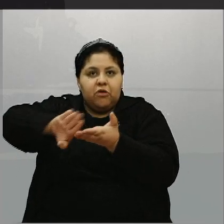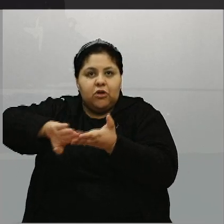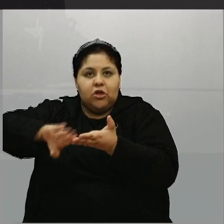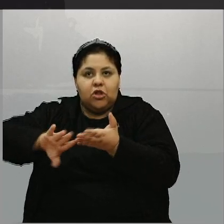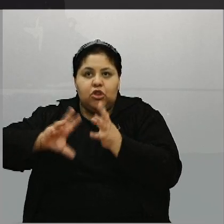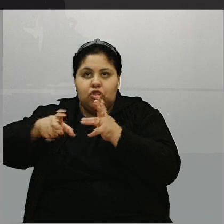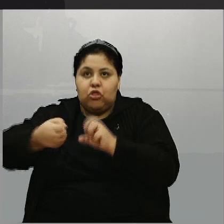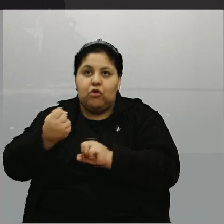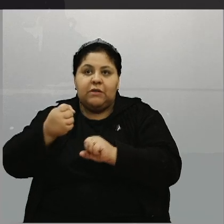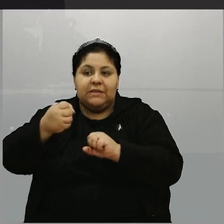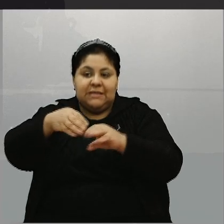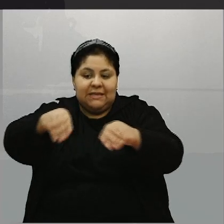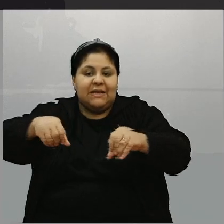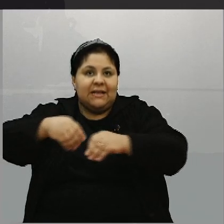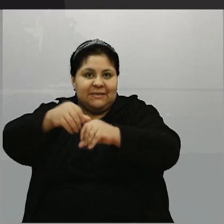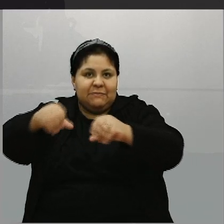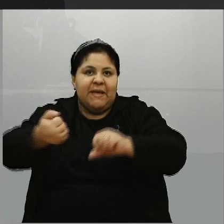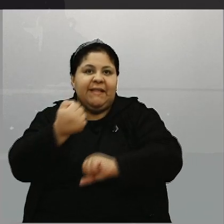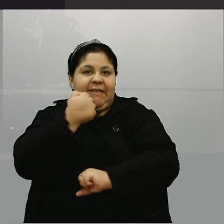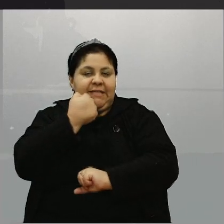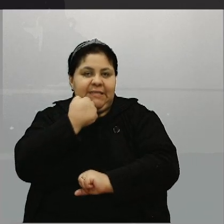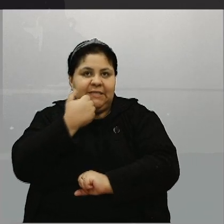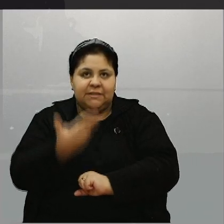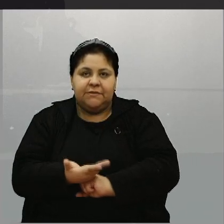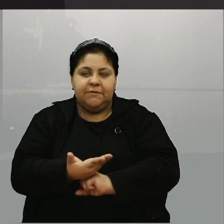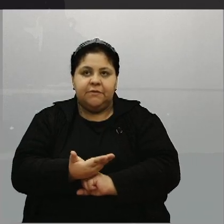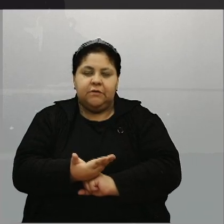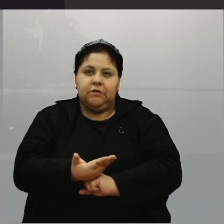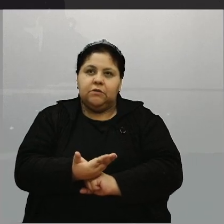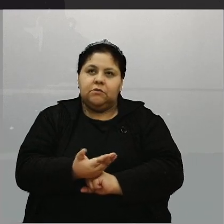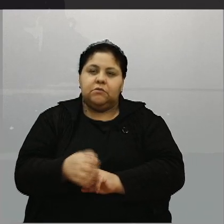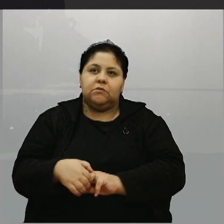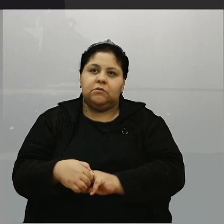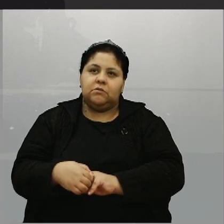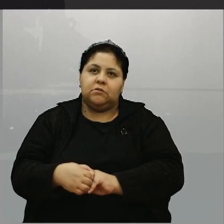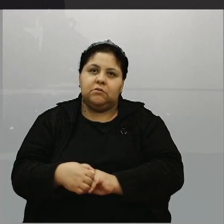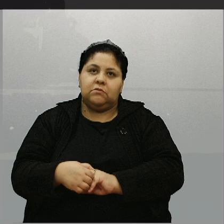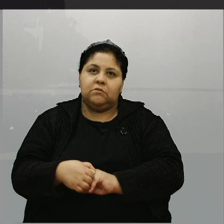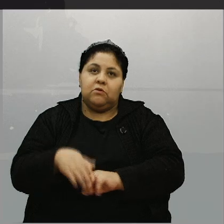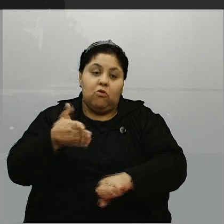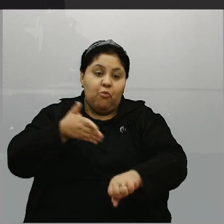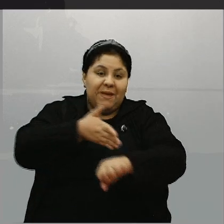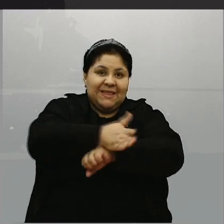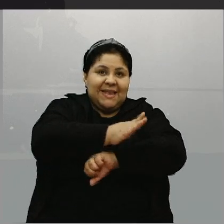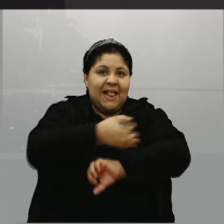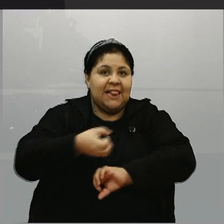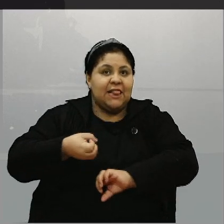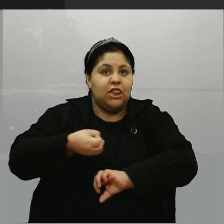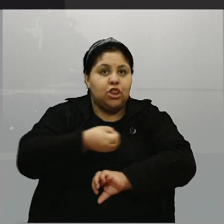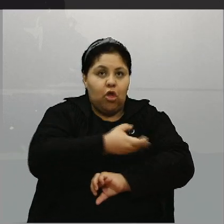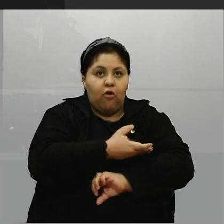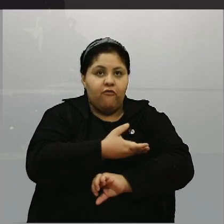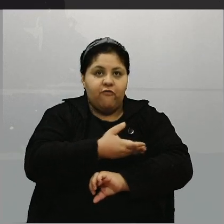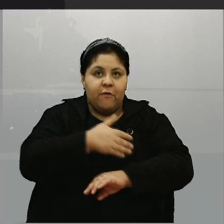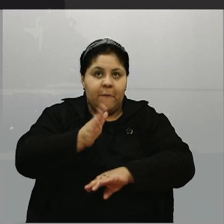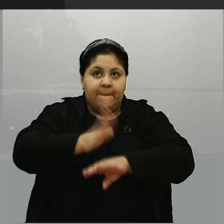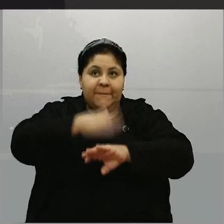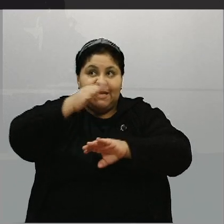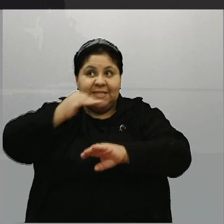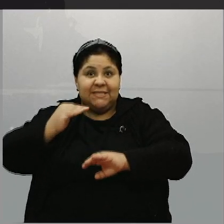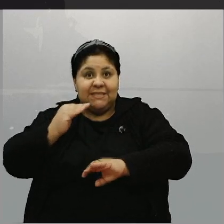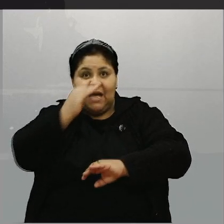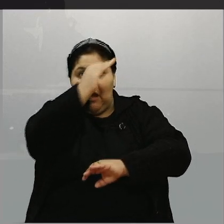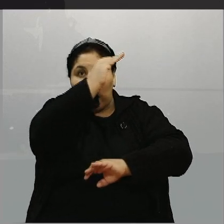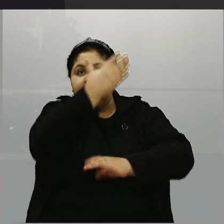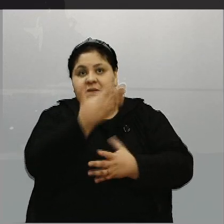ali, como vocês viram. Foi feito praticamente uma estrada nova para o lado de cima, mais alta ainda, lá na Ponte do Ribeiro.